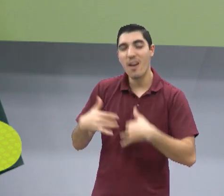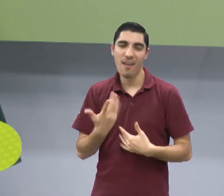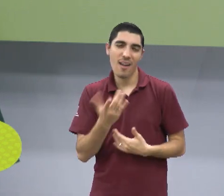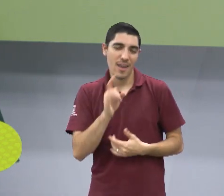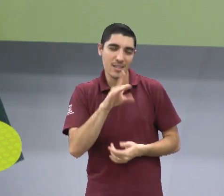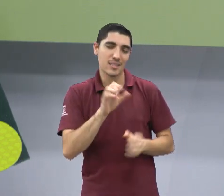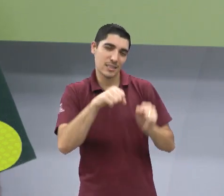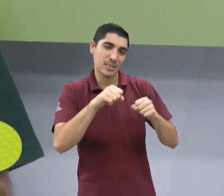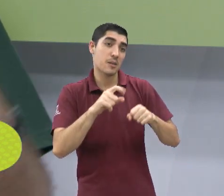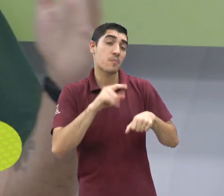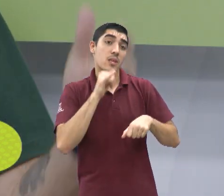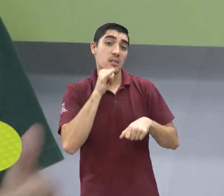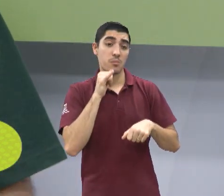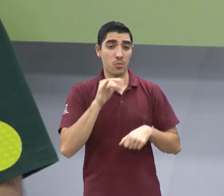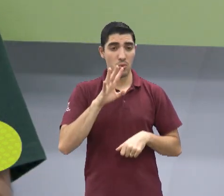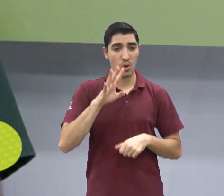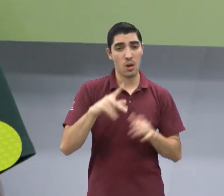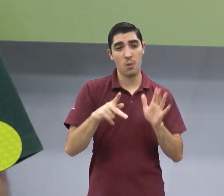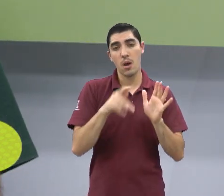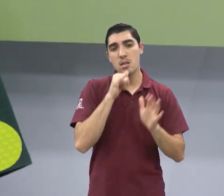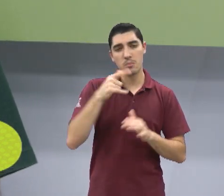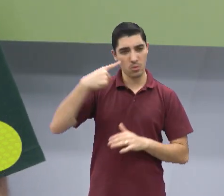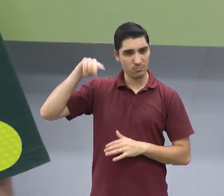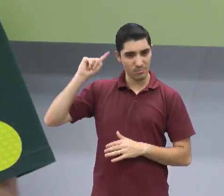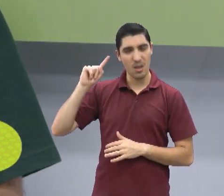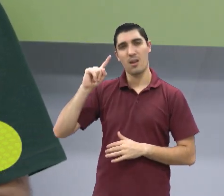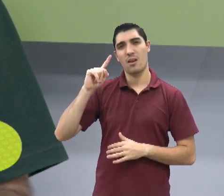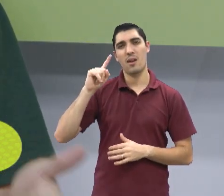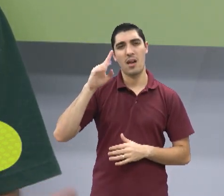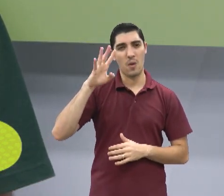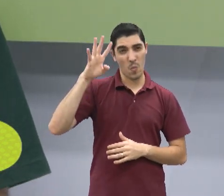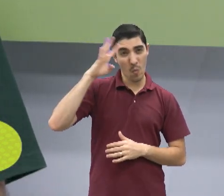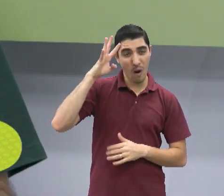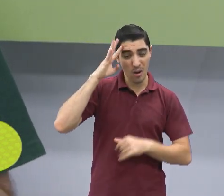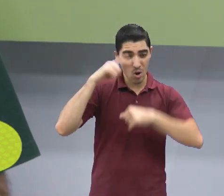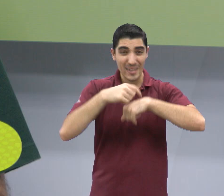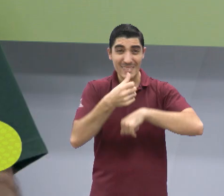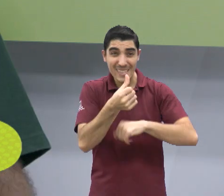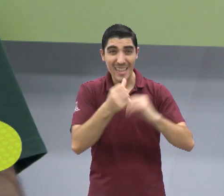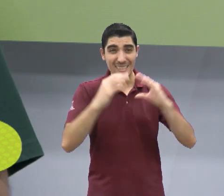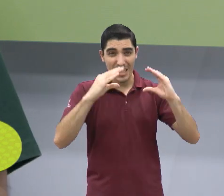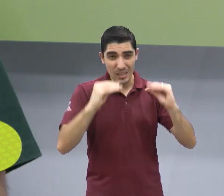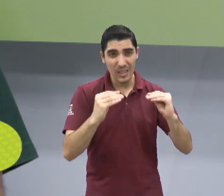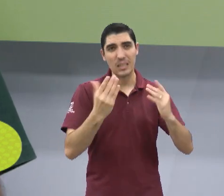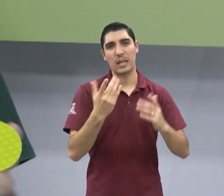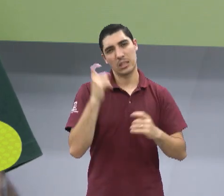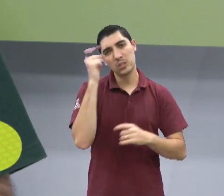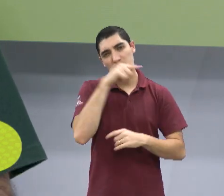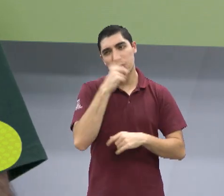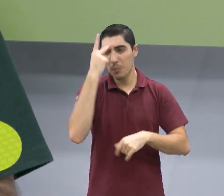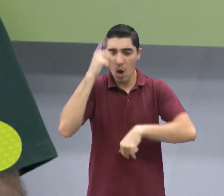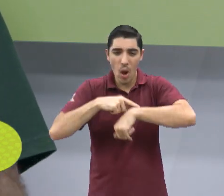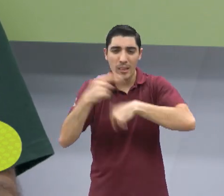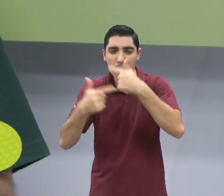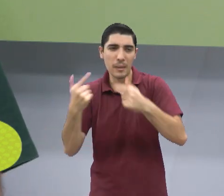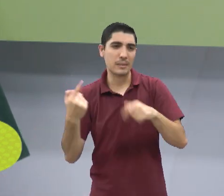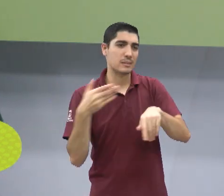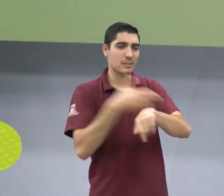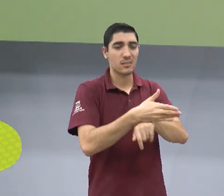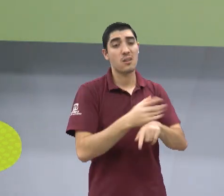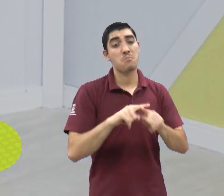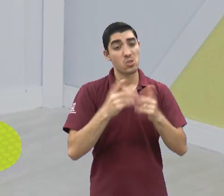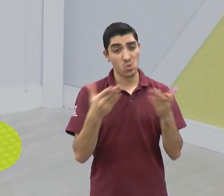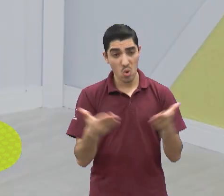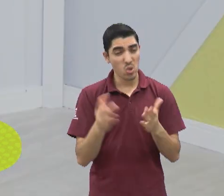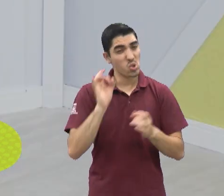na quarta-feira, o pessoal tá saindo do trabalho, é difícil de chegar. Com a situação do time, afugenta ainda mais, só mesmo os mais fiéis